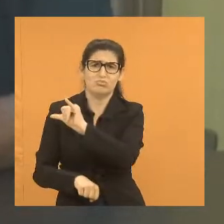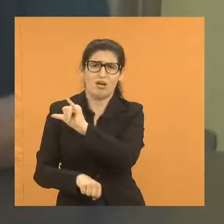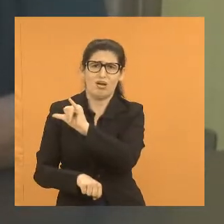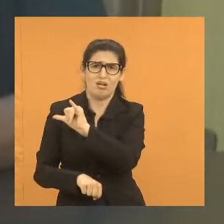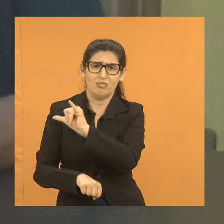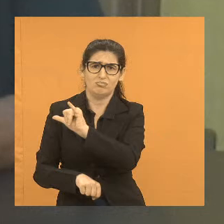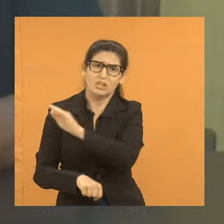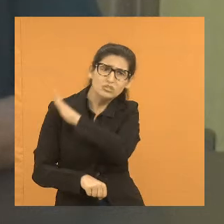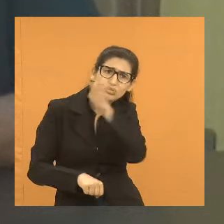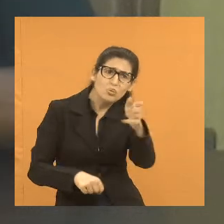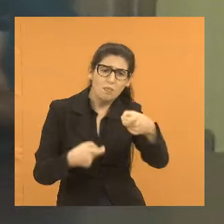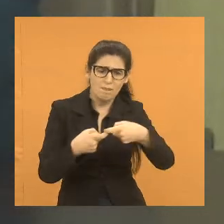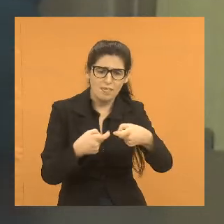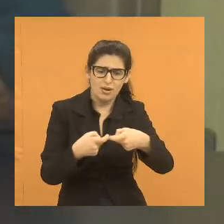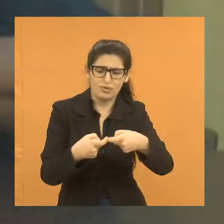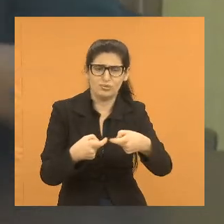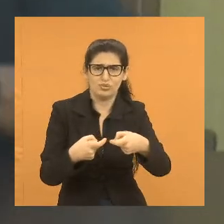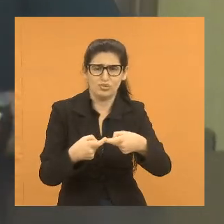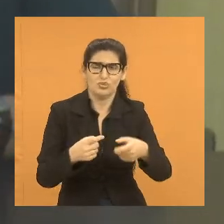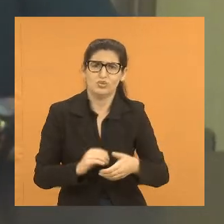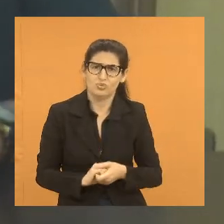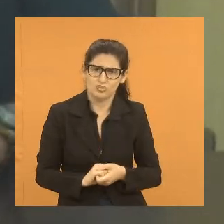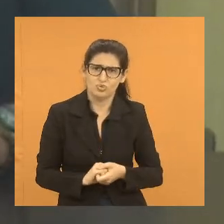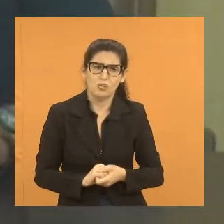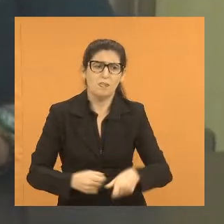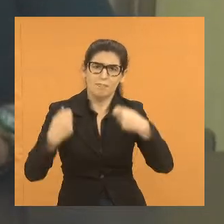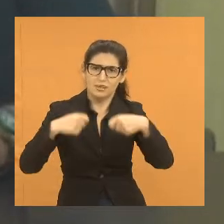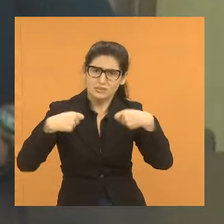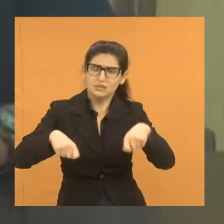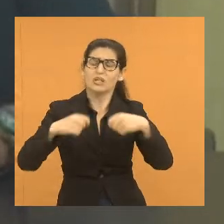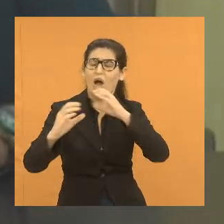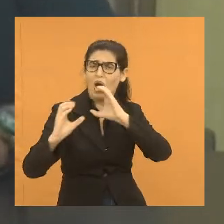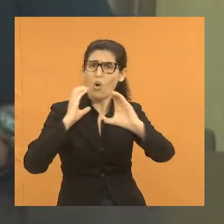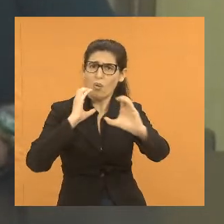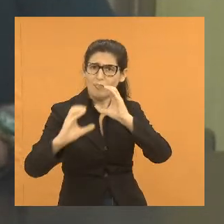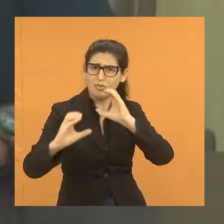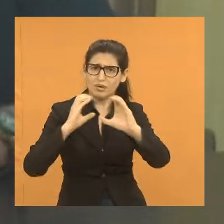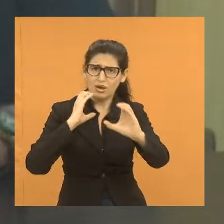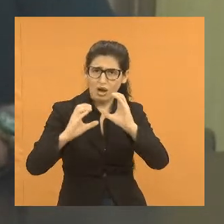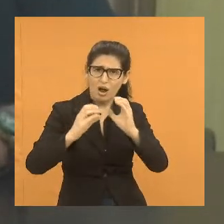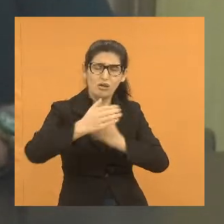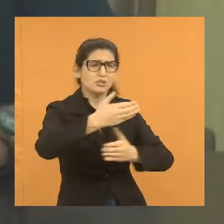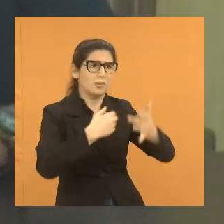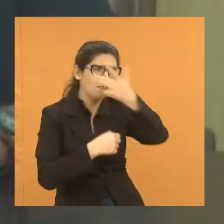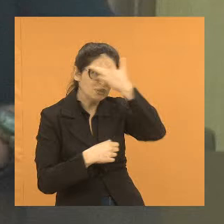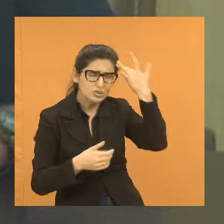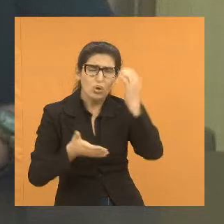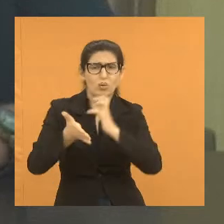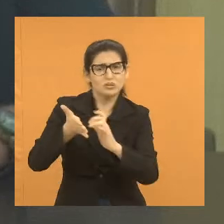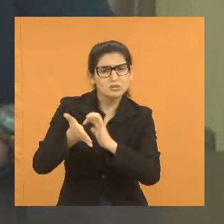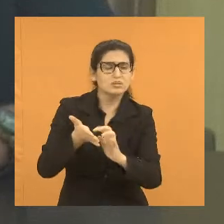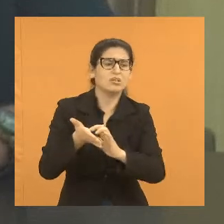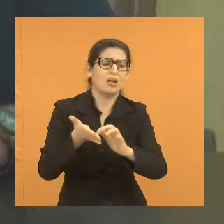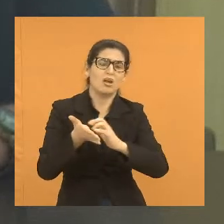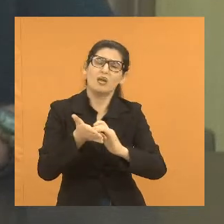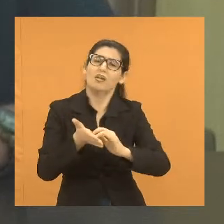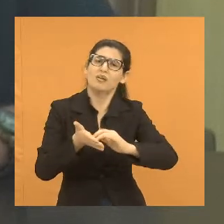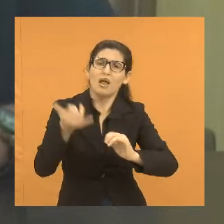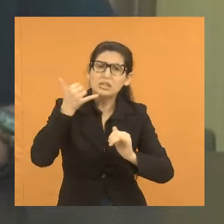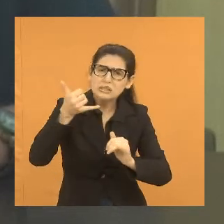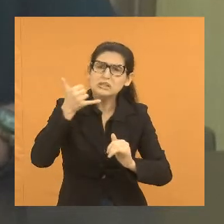tentando se comunicar com o paciente, isso a Secretaria tem feito, né, doutora?